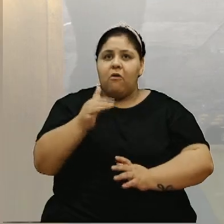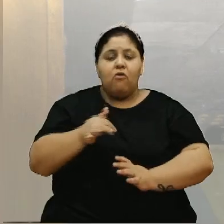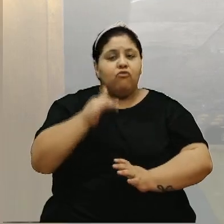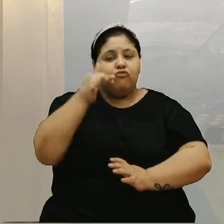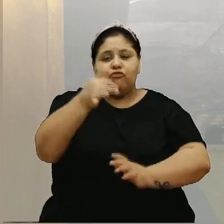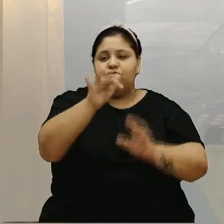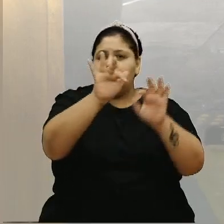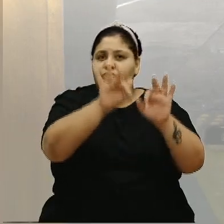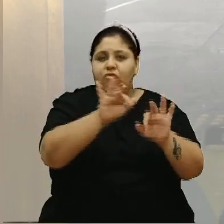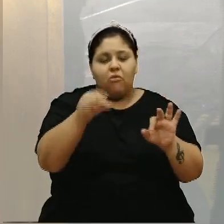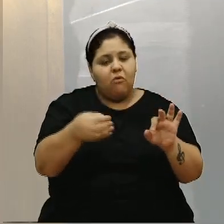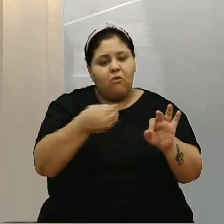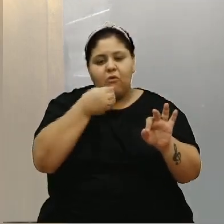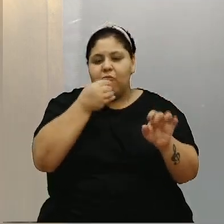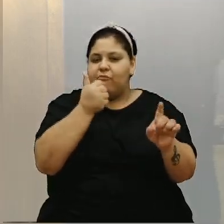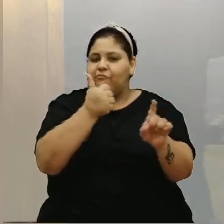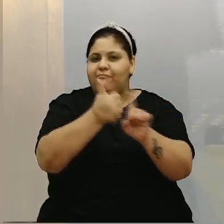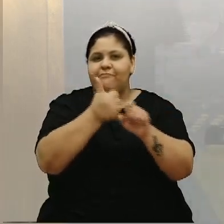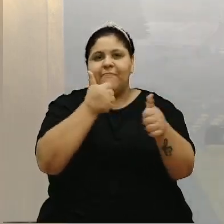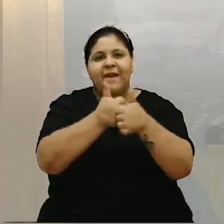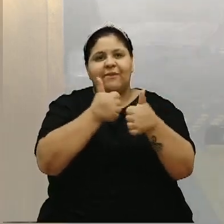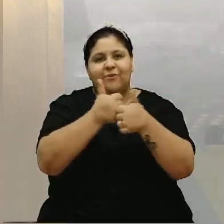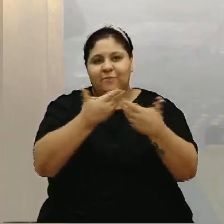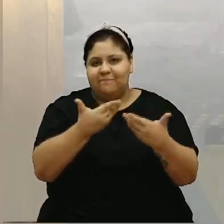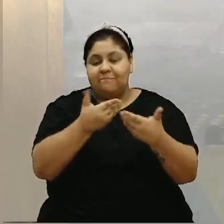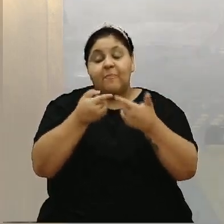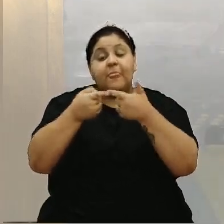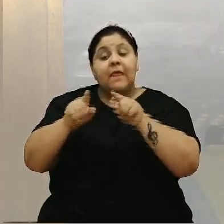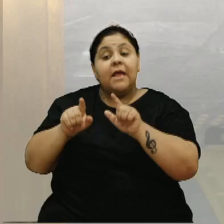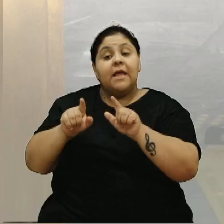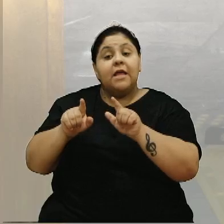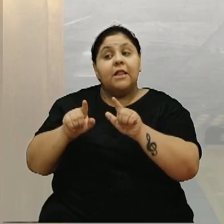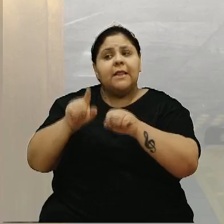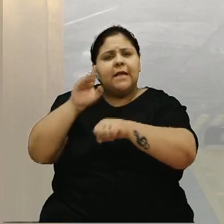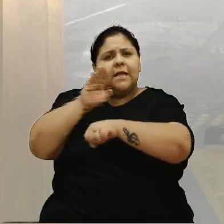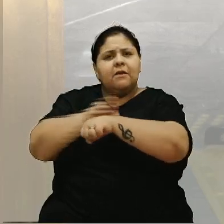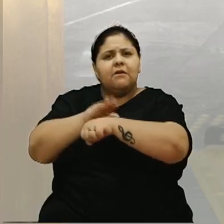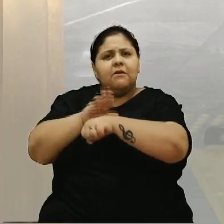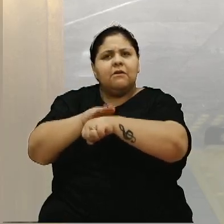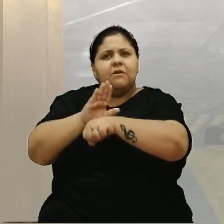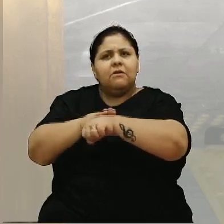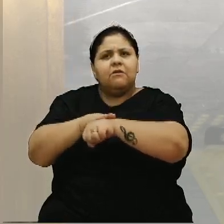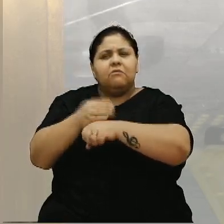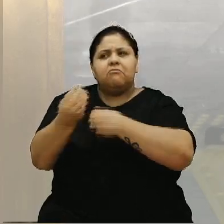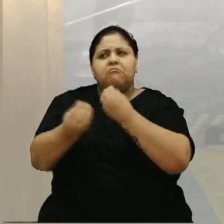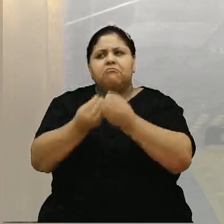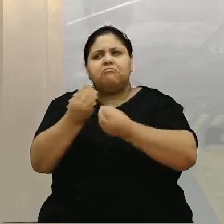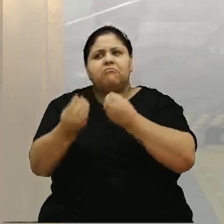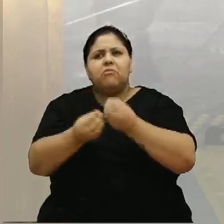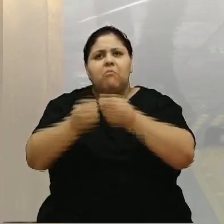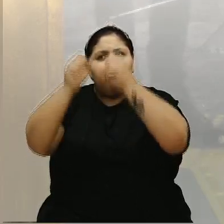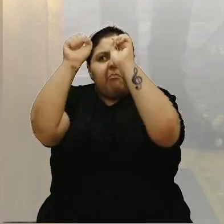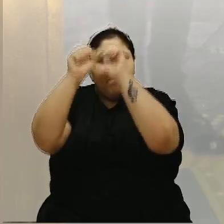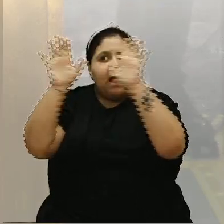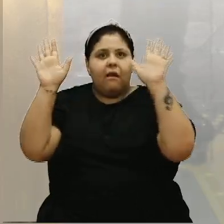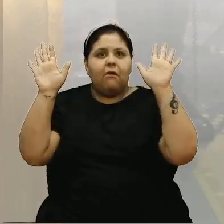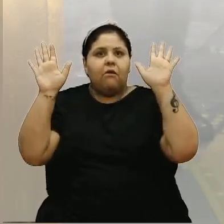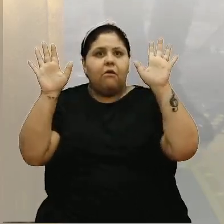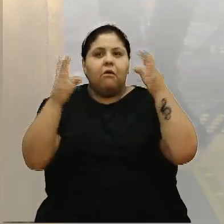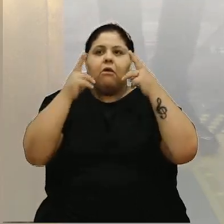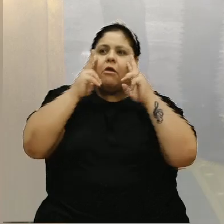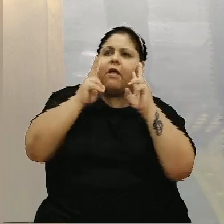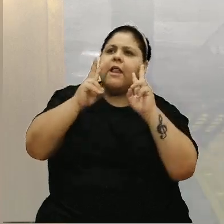final provavelmente se aproximava. Mas foi naquele instante que, tal qual como um milagre, assim, ele avistou